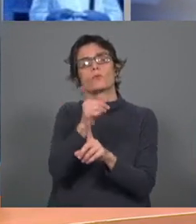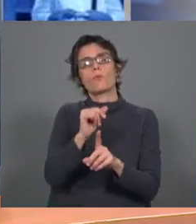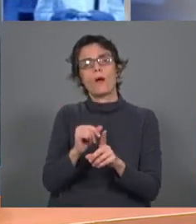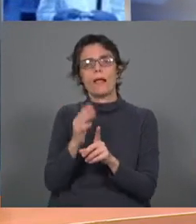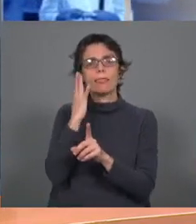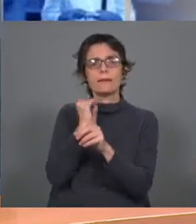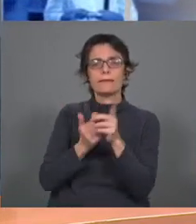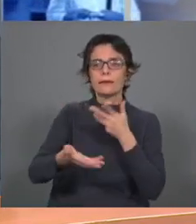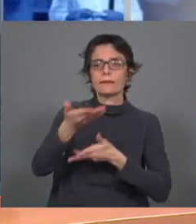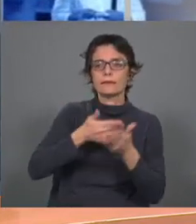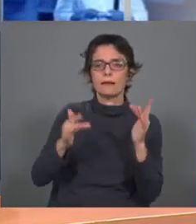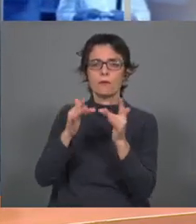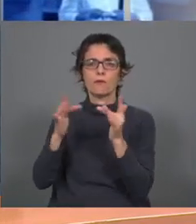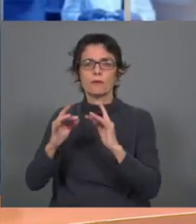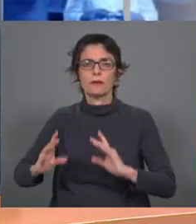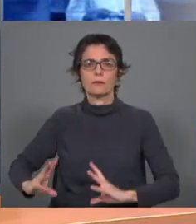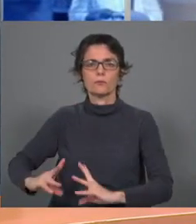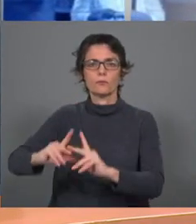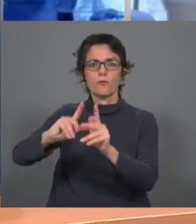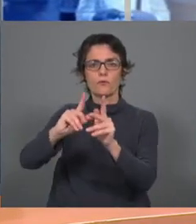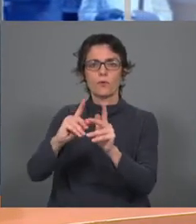casas, porque é trazer